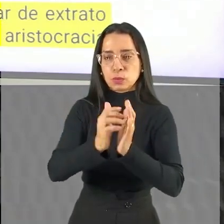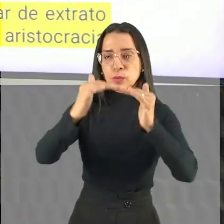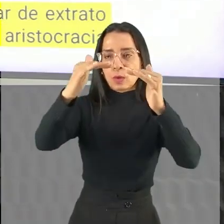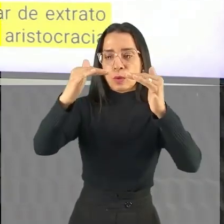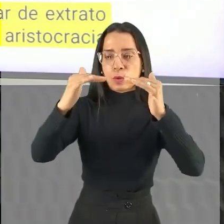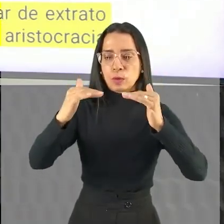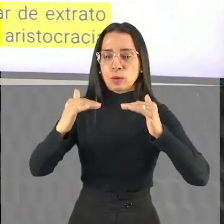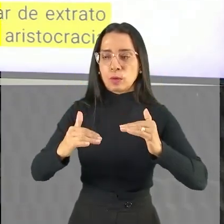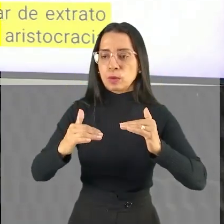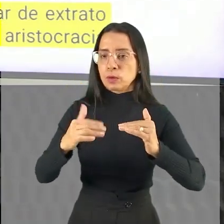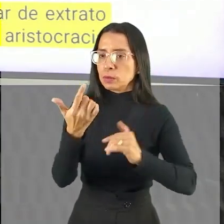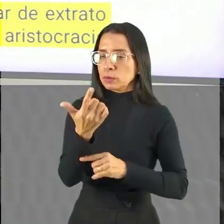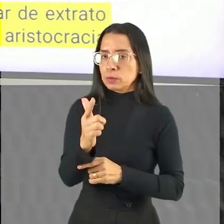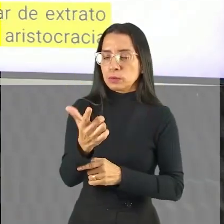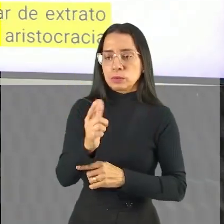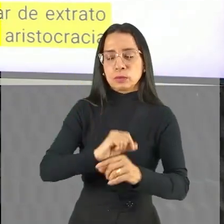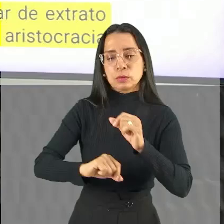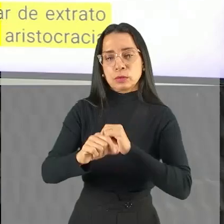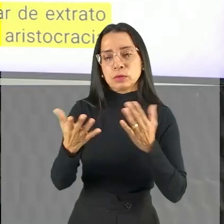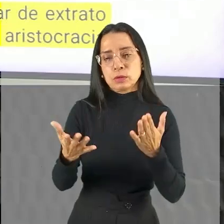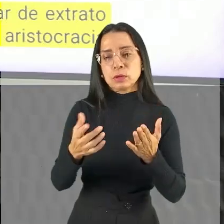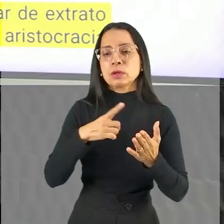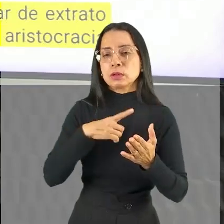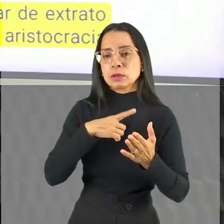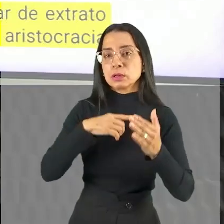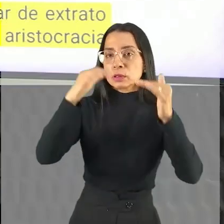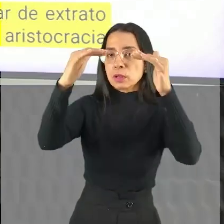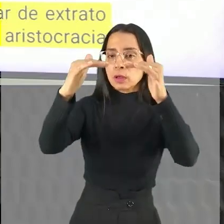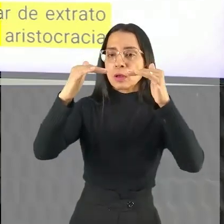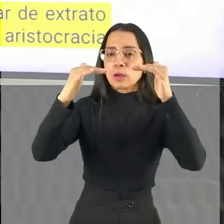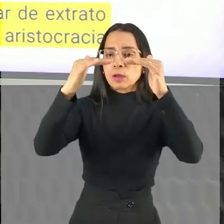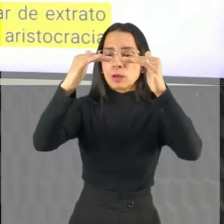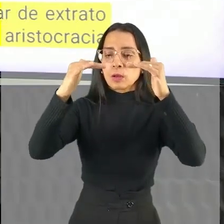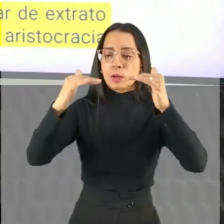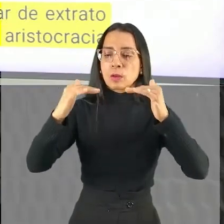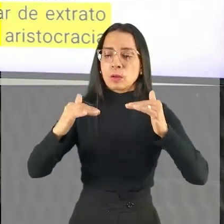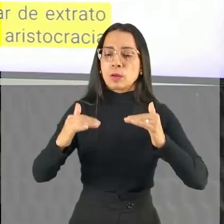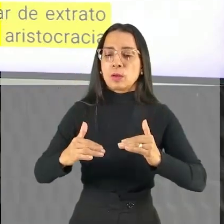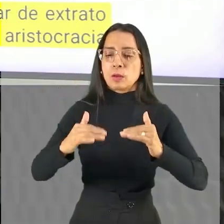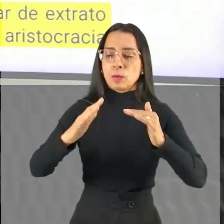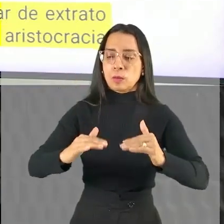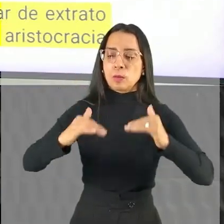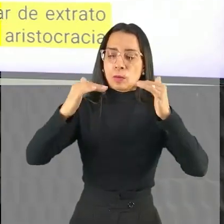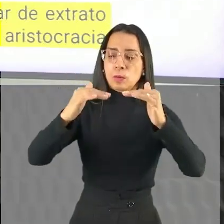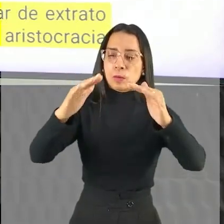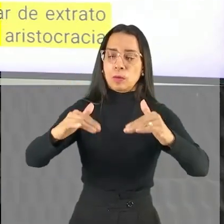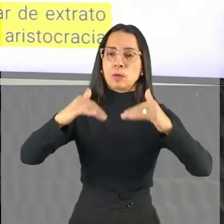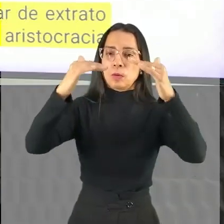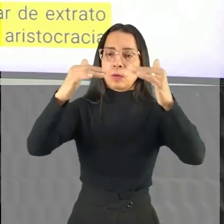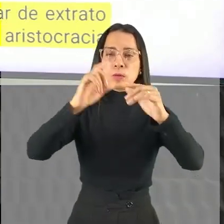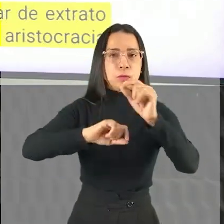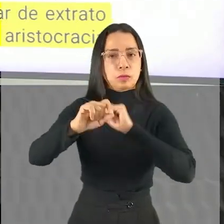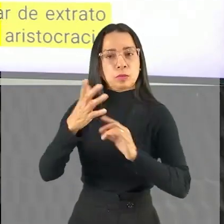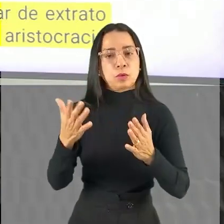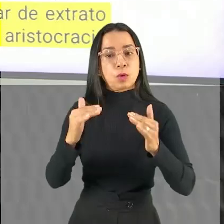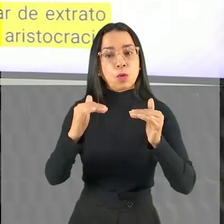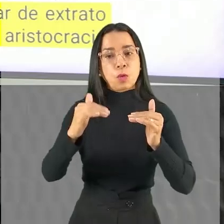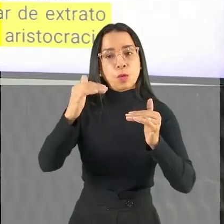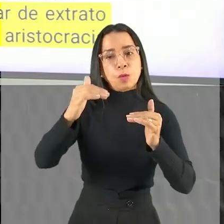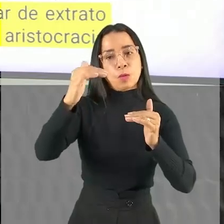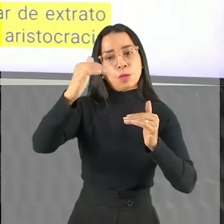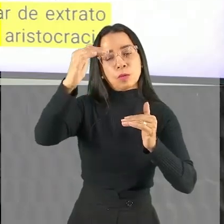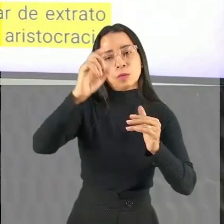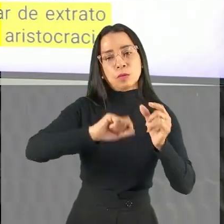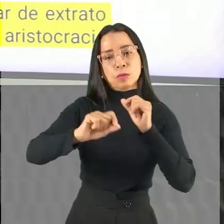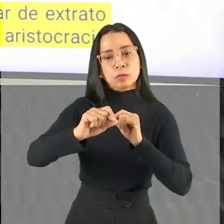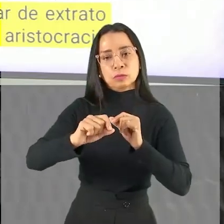da sociedade. Tá? Então, havia assim uma aristocracia, havia assim aquele que estava lá no império, aquele que era sacerdote, aquele que era soldado, aquele que era camponês. E de